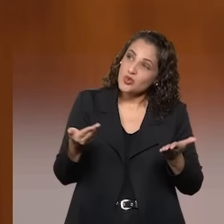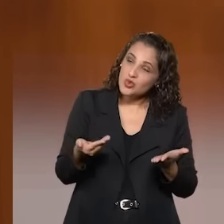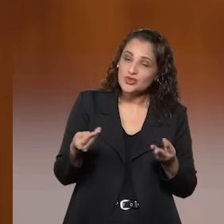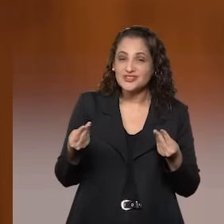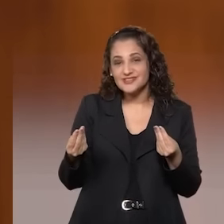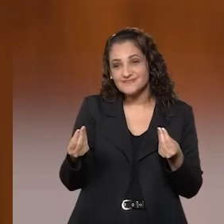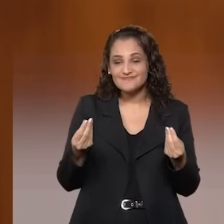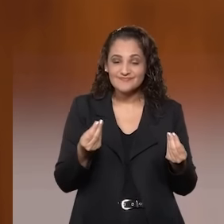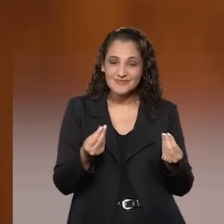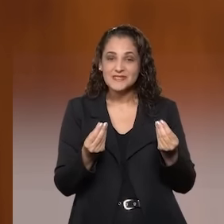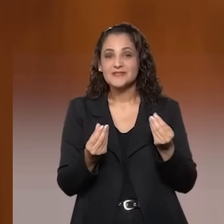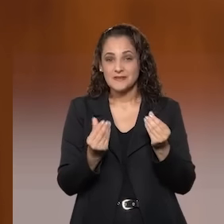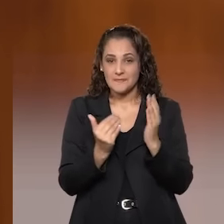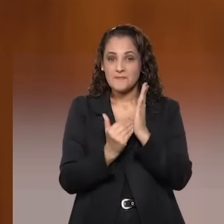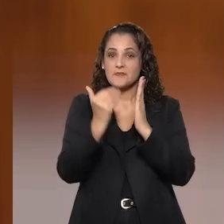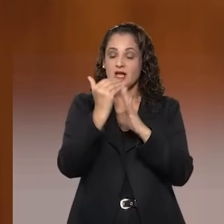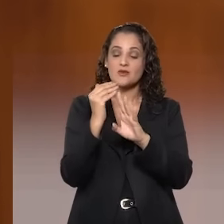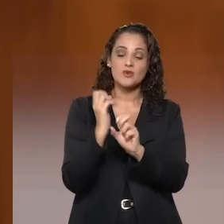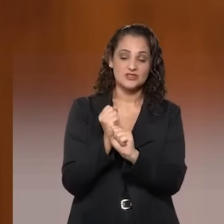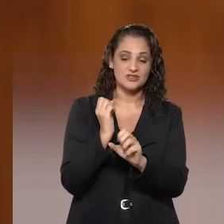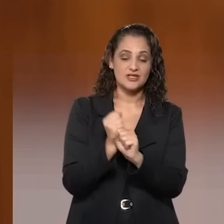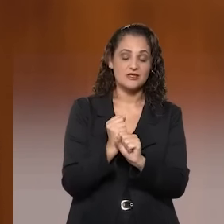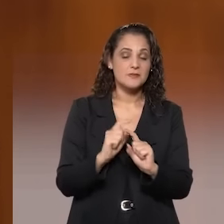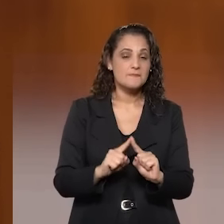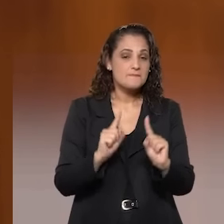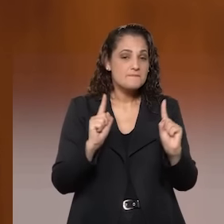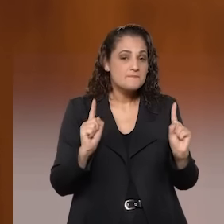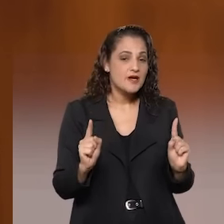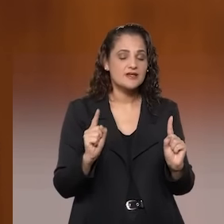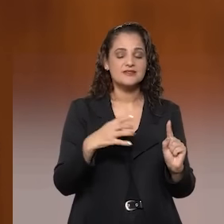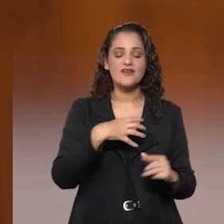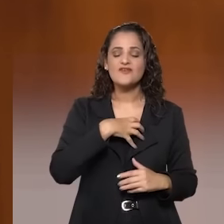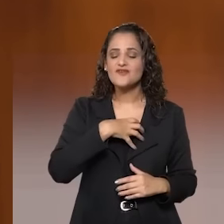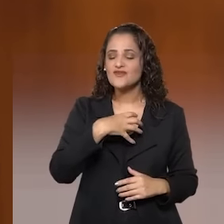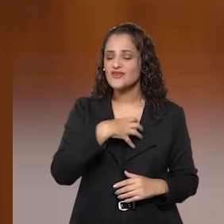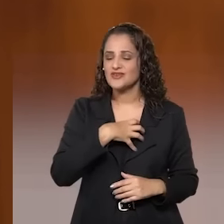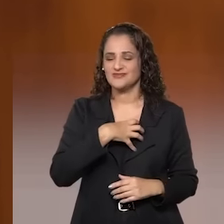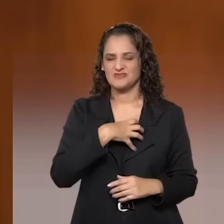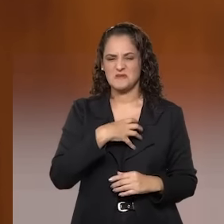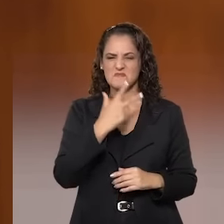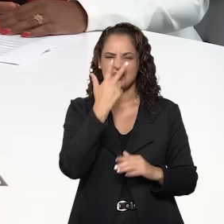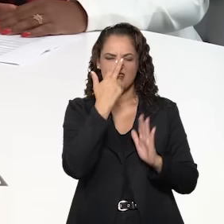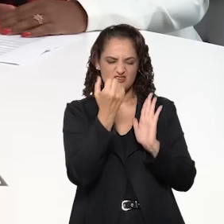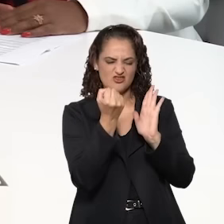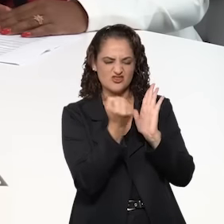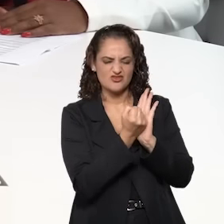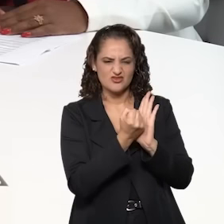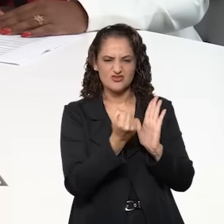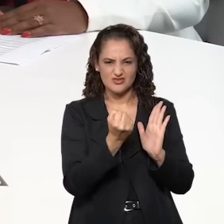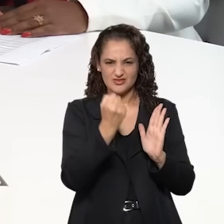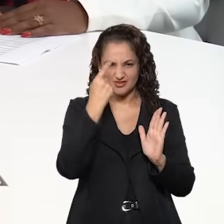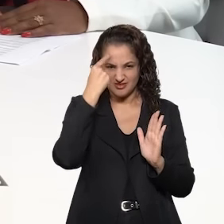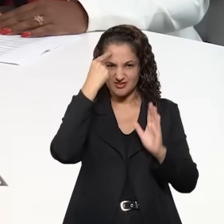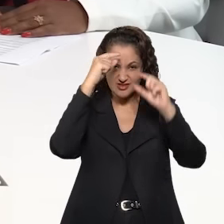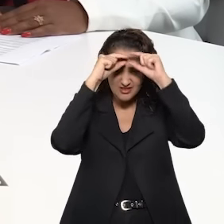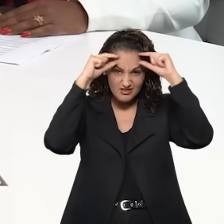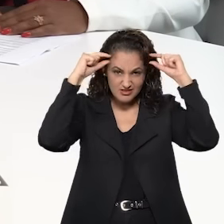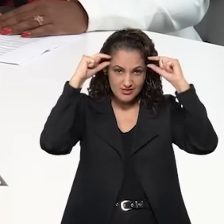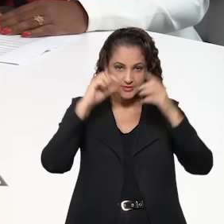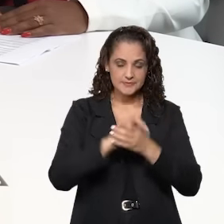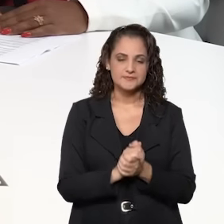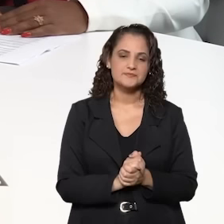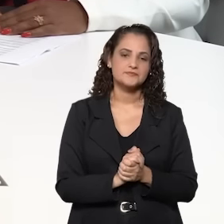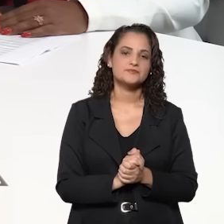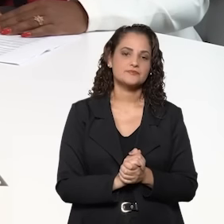hoje bem mais quantitativamente mas ainda de uma forma estereotipada e o terceiro item que eu coloquei